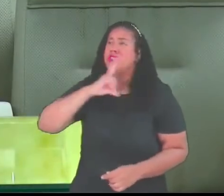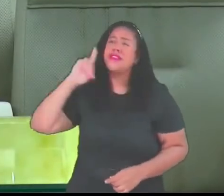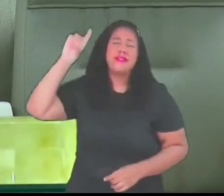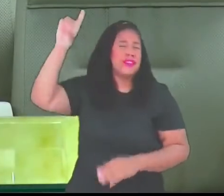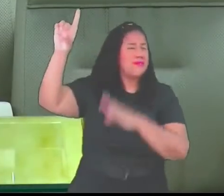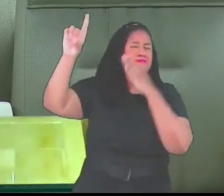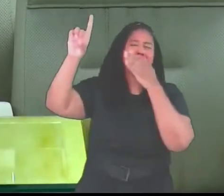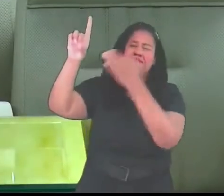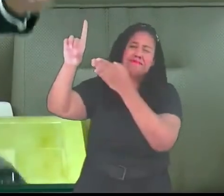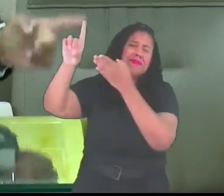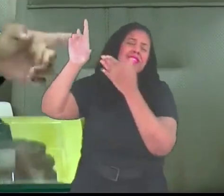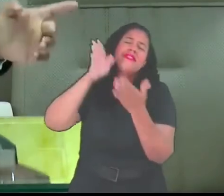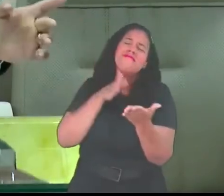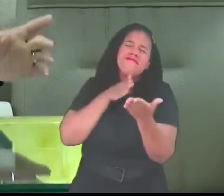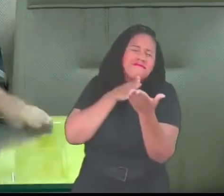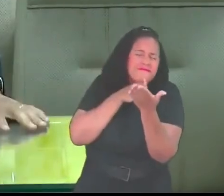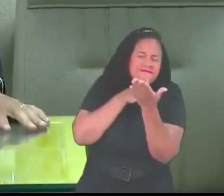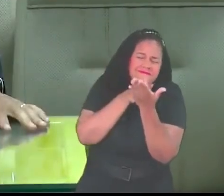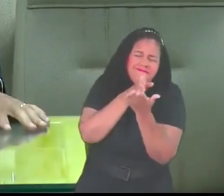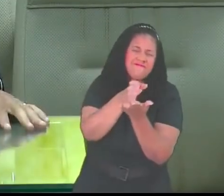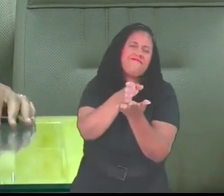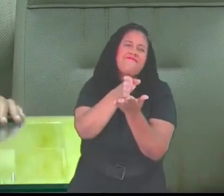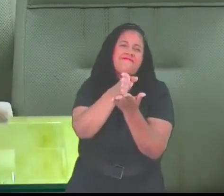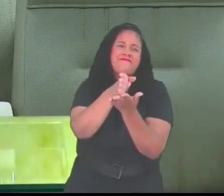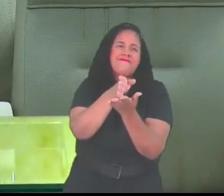é fidelíssimo.